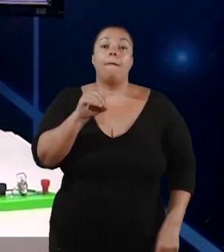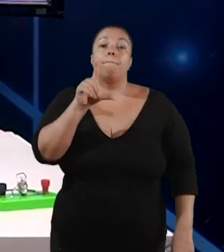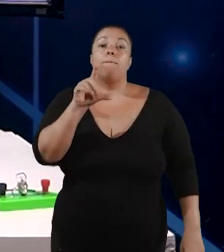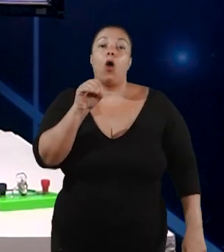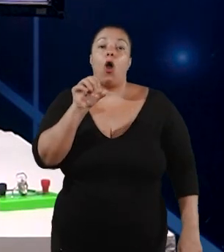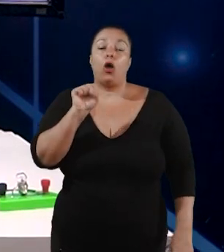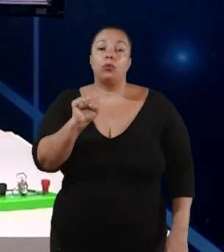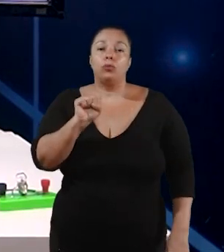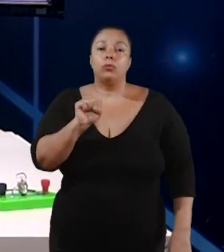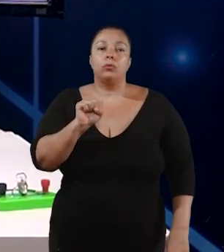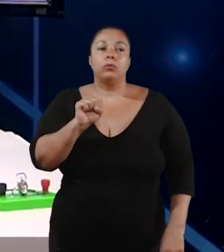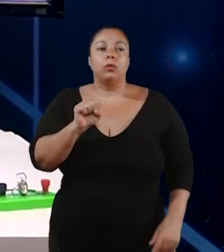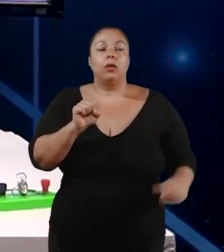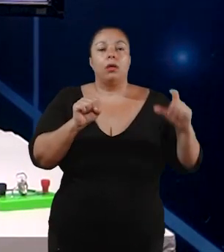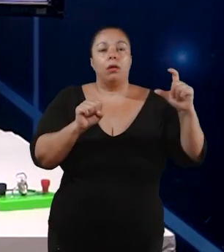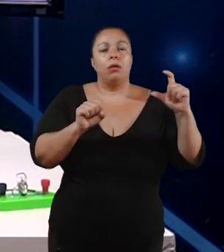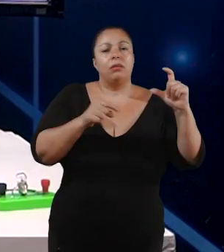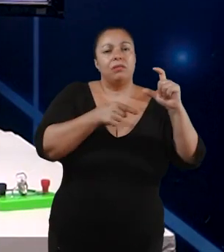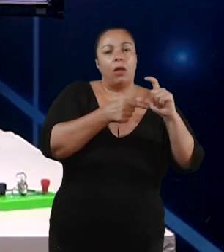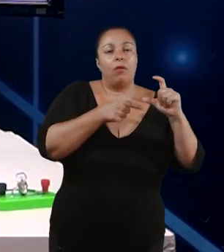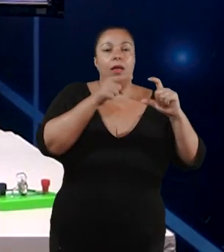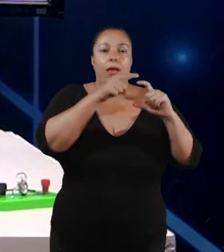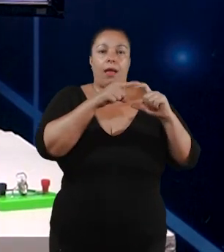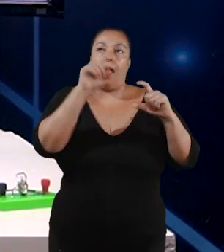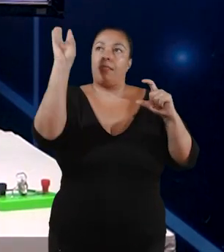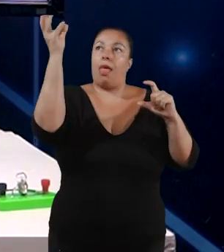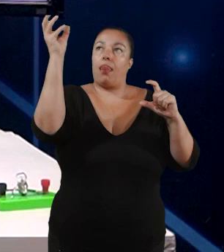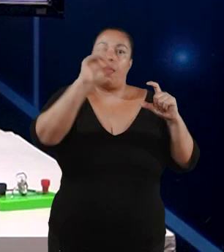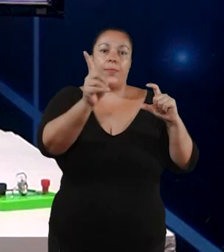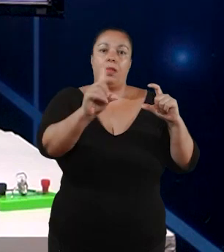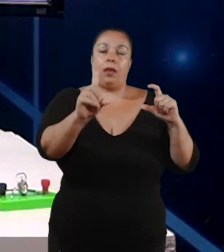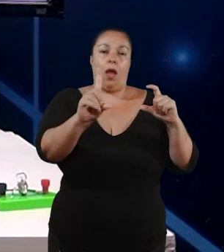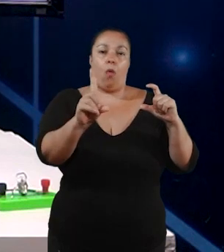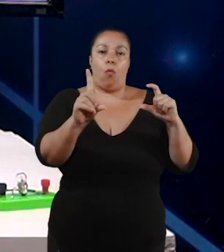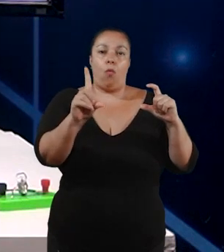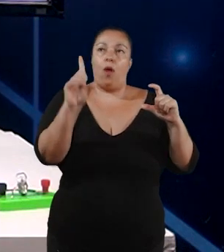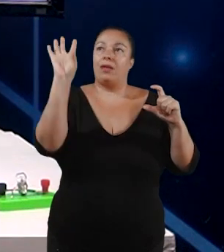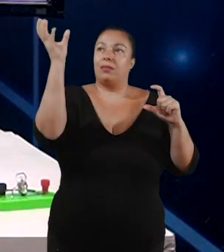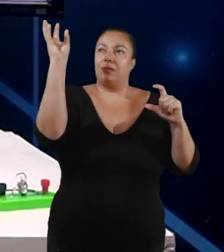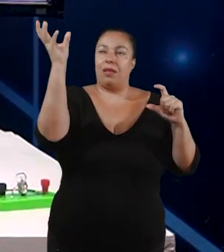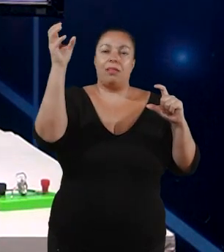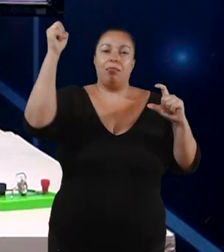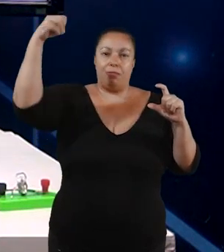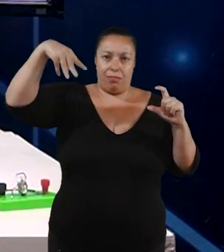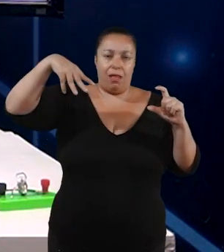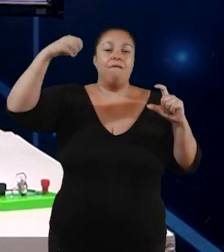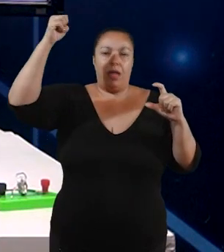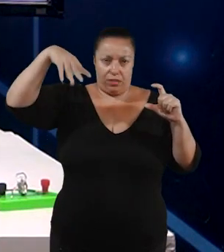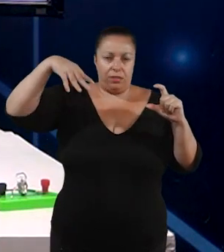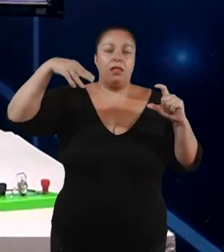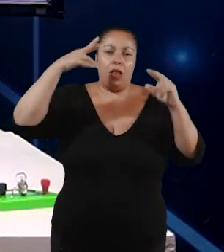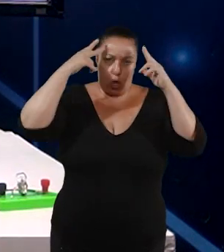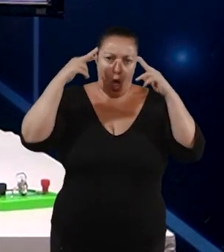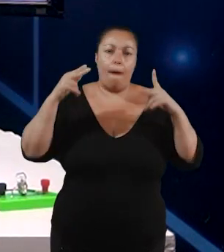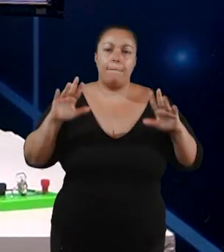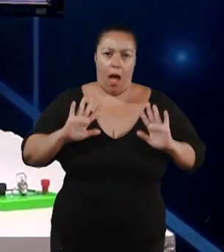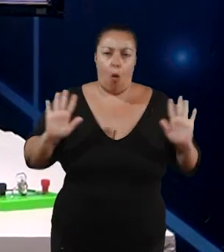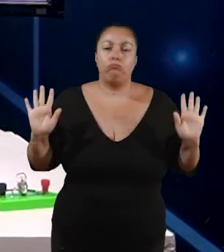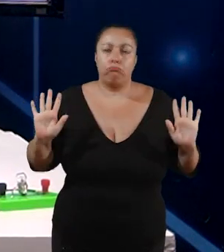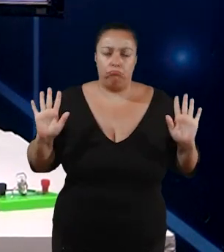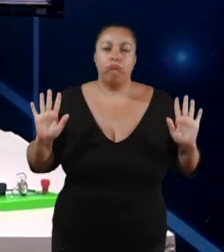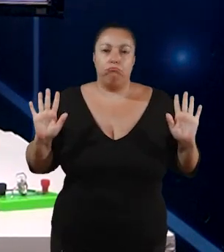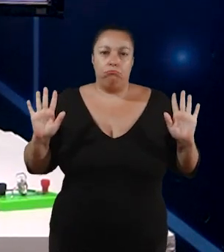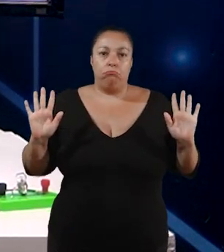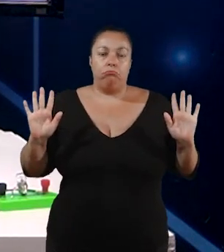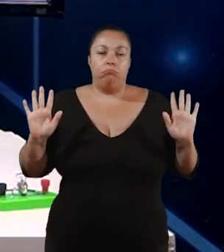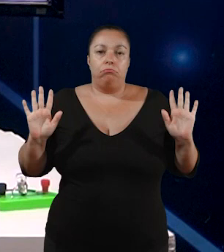ligar invertido, muda alguma coisa? Na lâmpada, não. Se tiver que acender, ela vai acender do mesmo jeito, tá? Tem